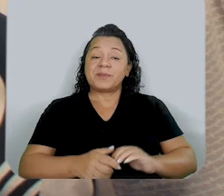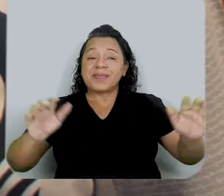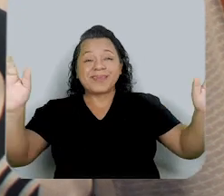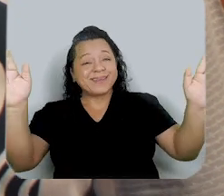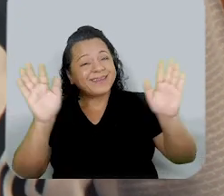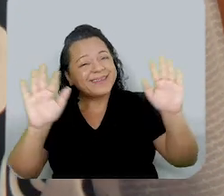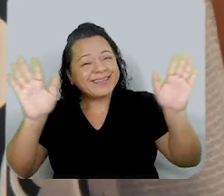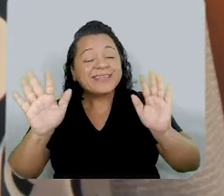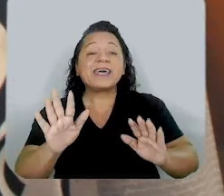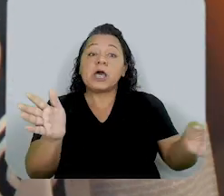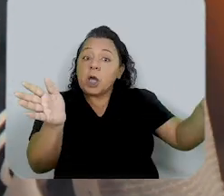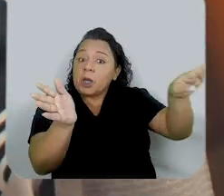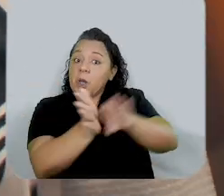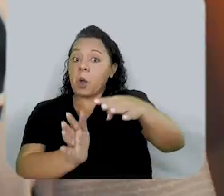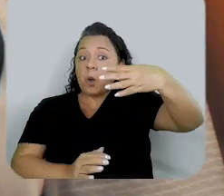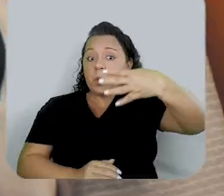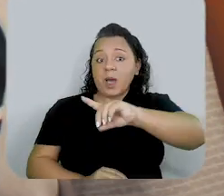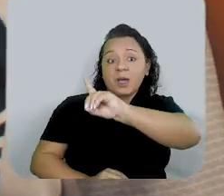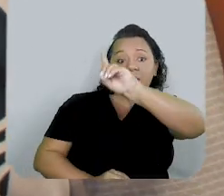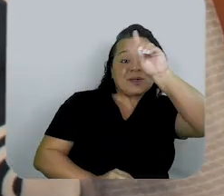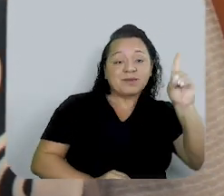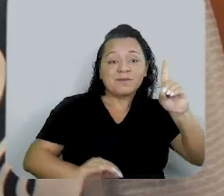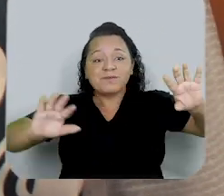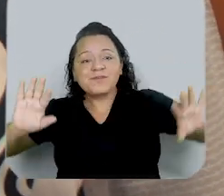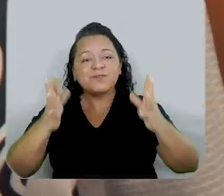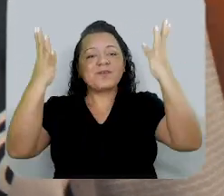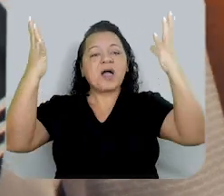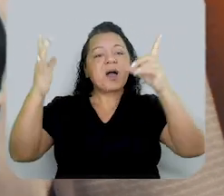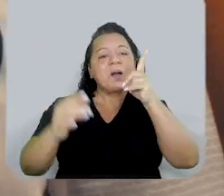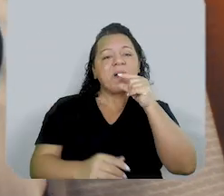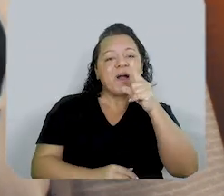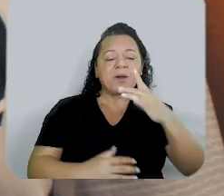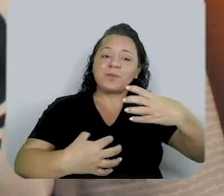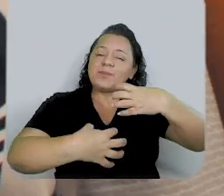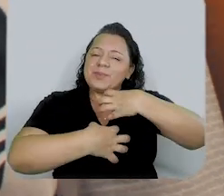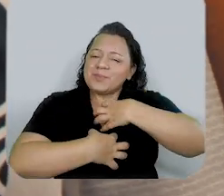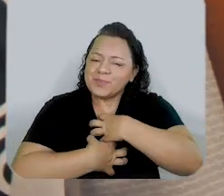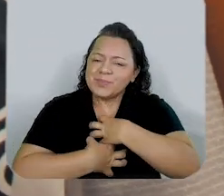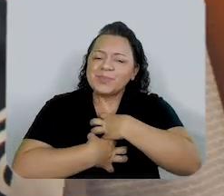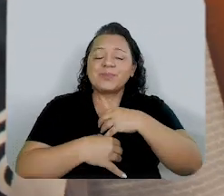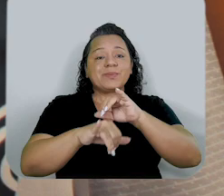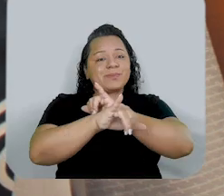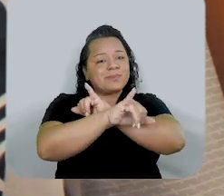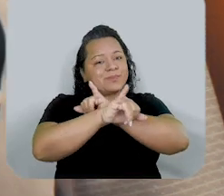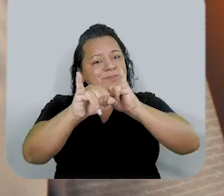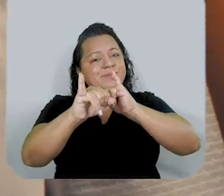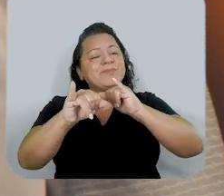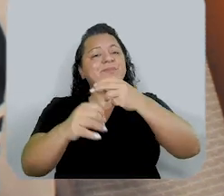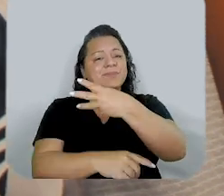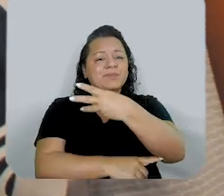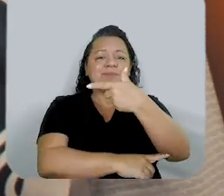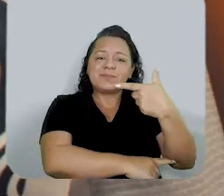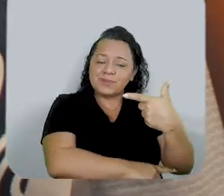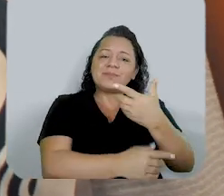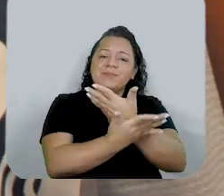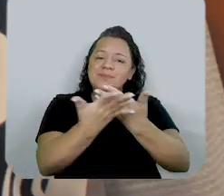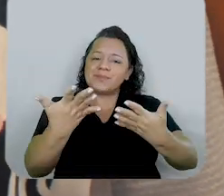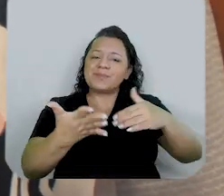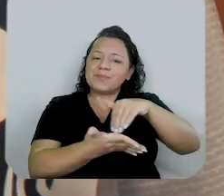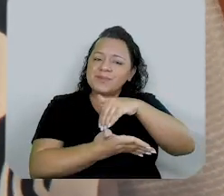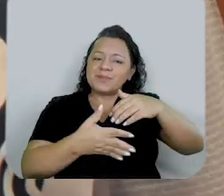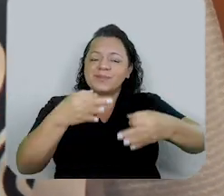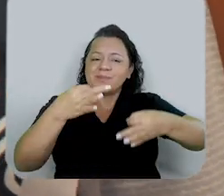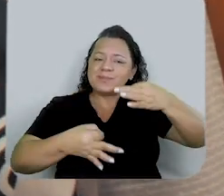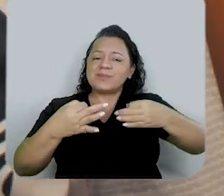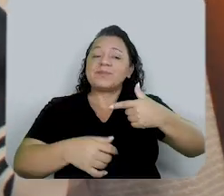Olá, chegamos ao quarto dia do Festival Águas que Me Tocam, contemplado pelo edital 32/2021 Sejusel Codec,